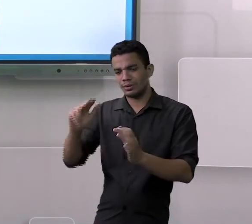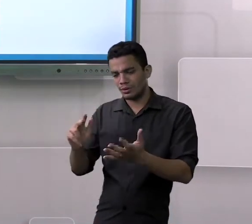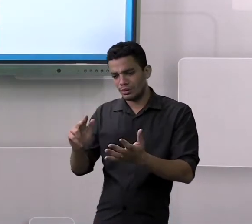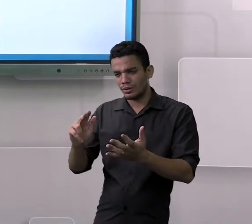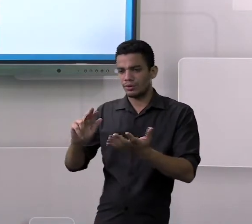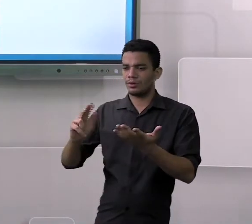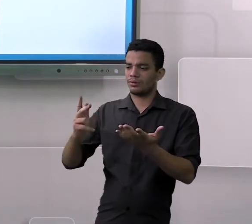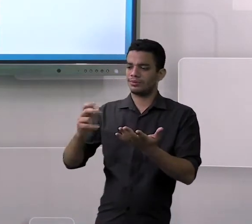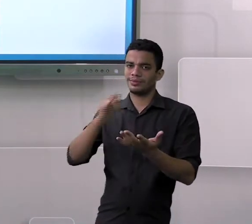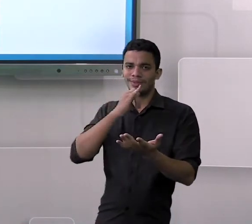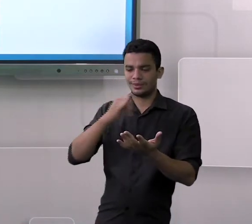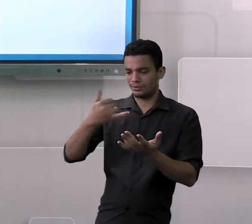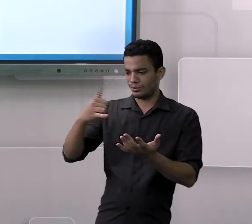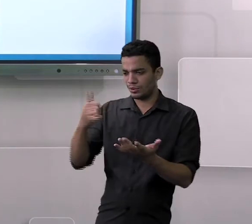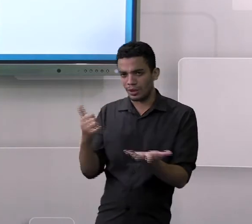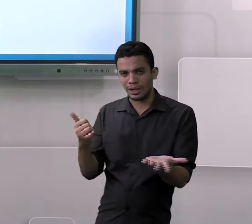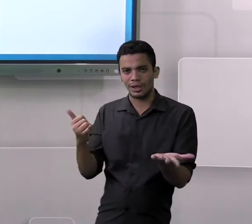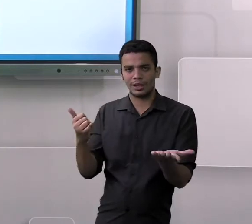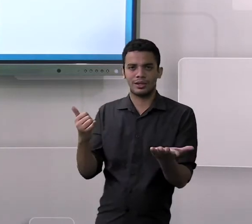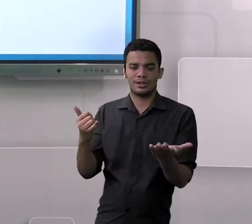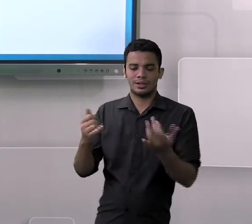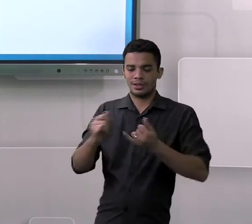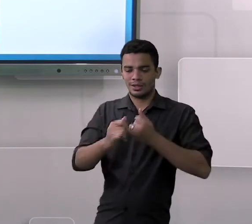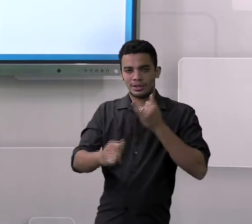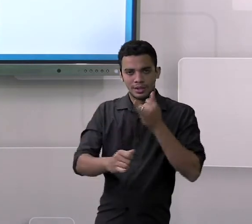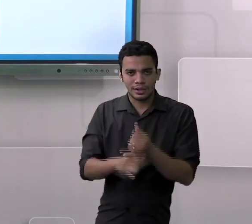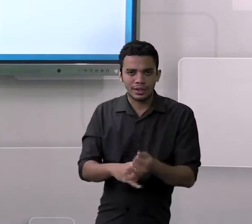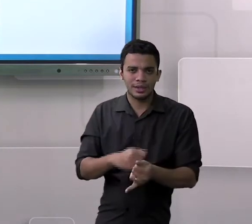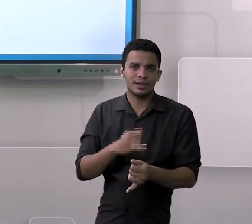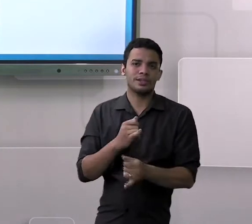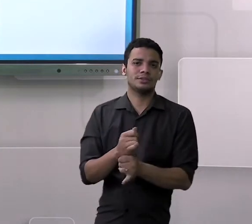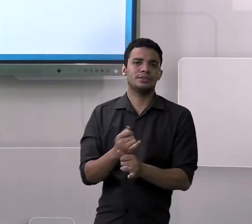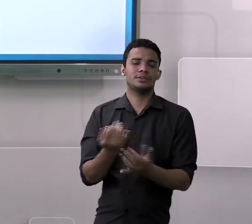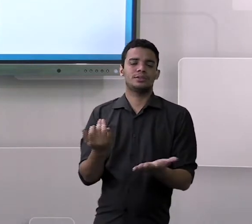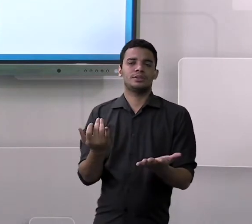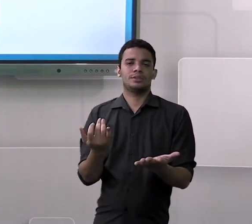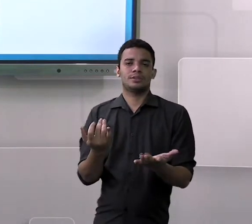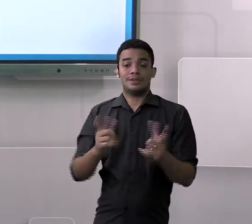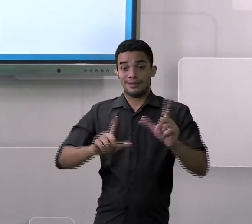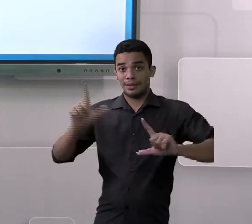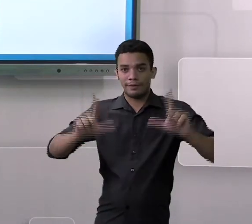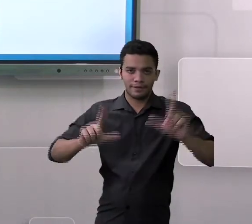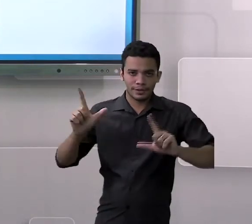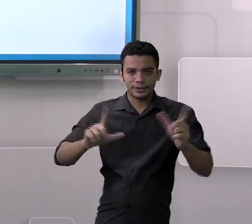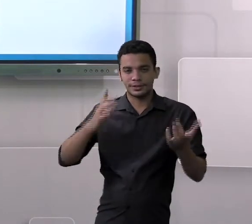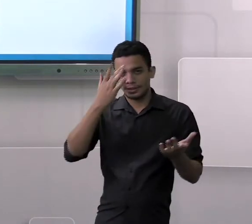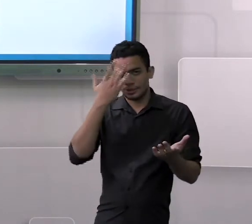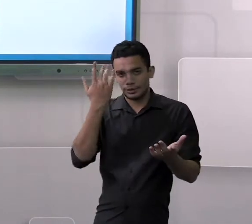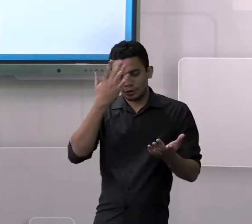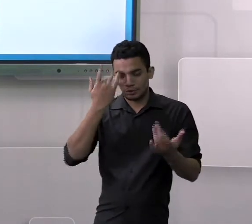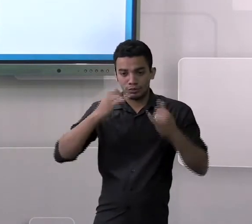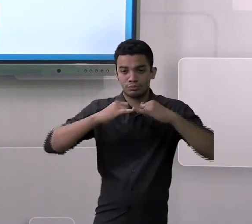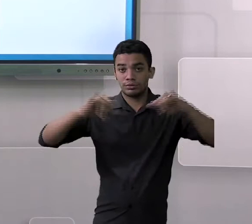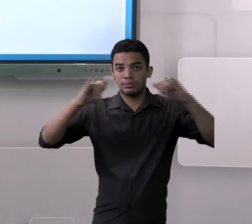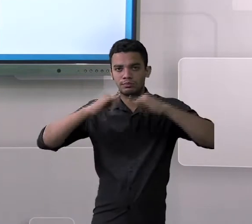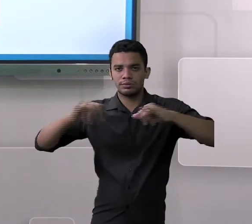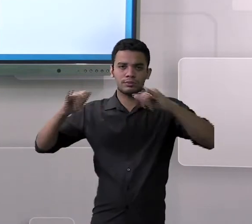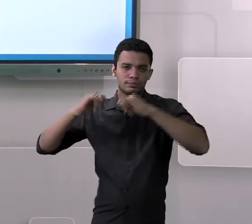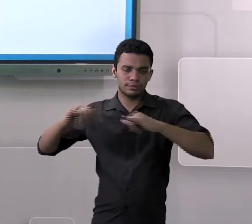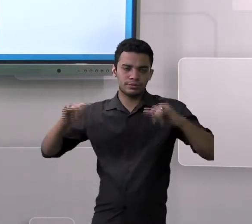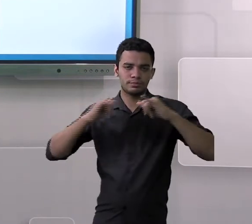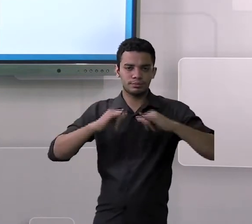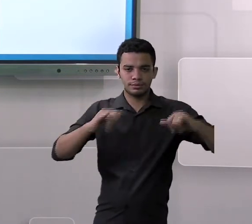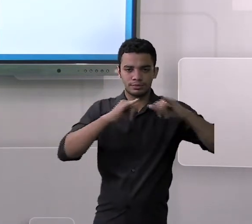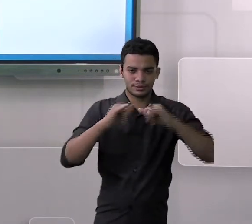Bom, ele é transmitido e veículos de comunicação de massa são aqueles